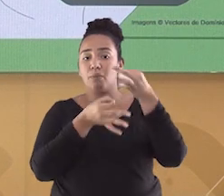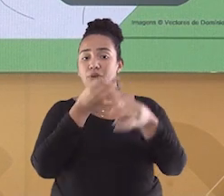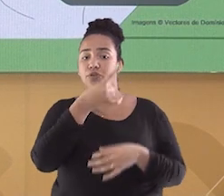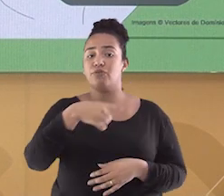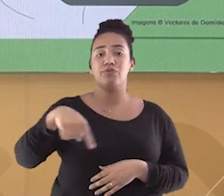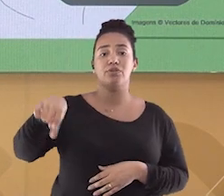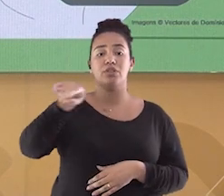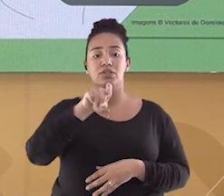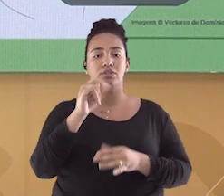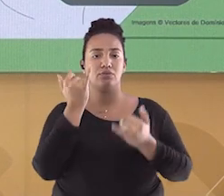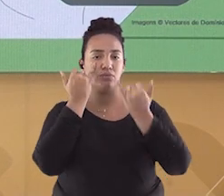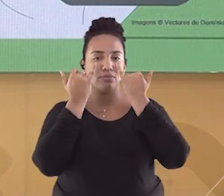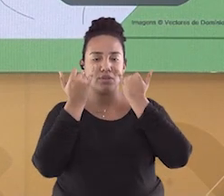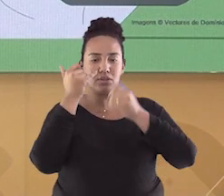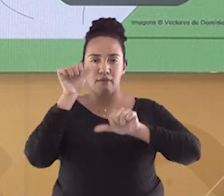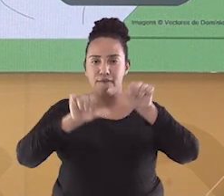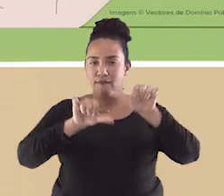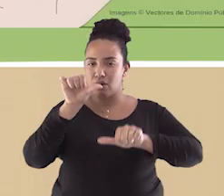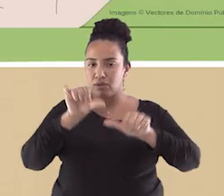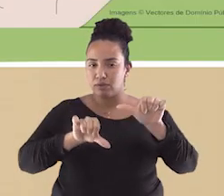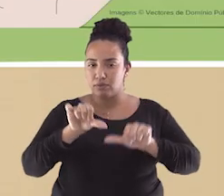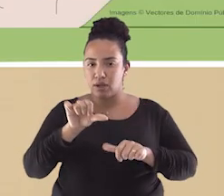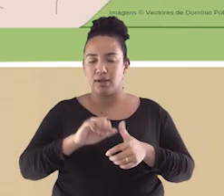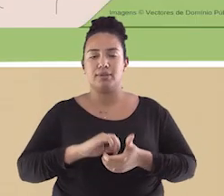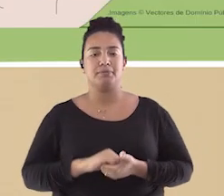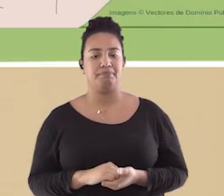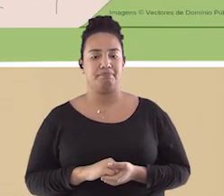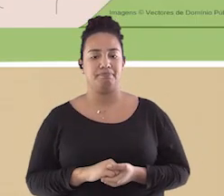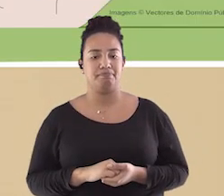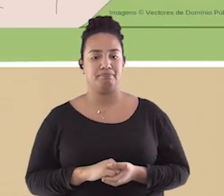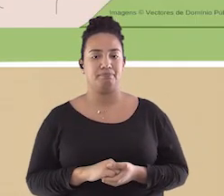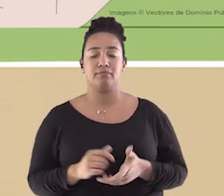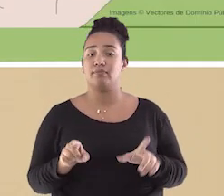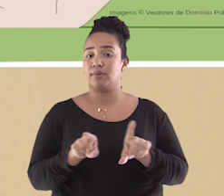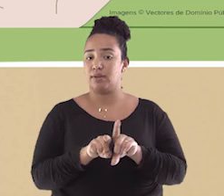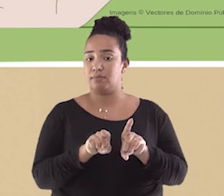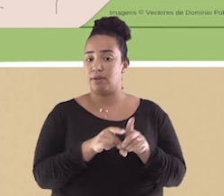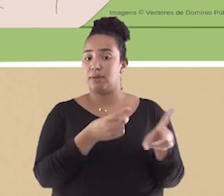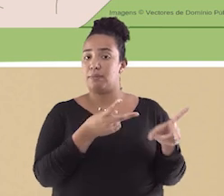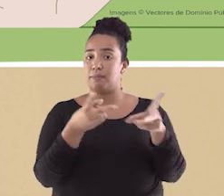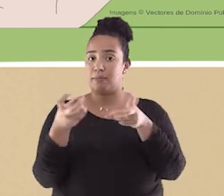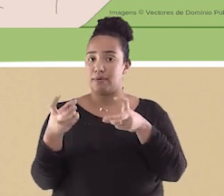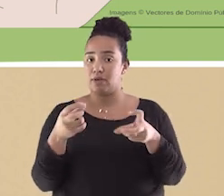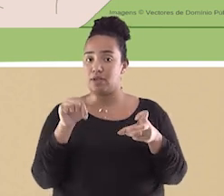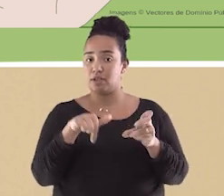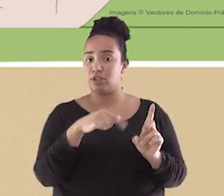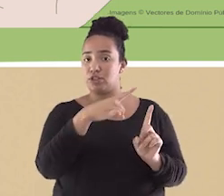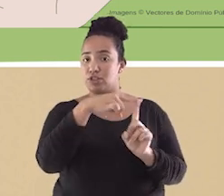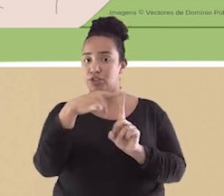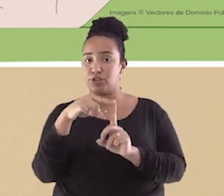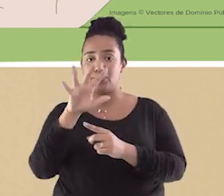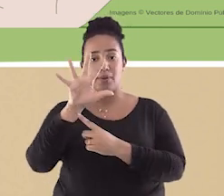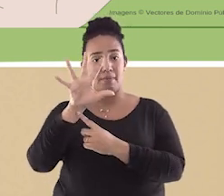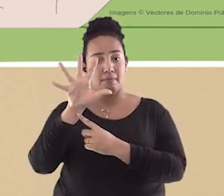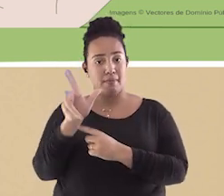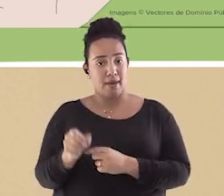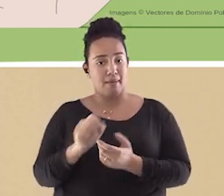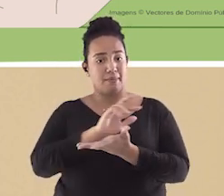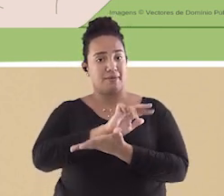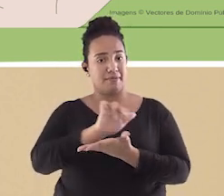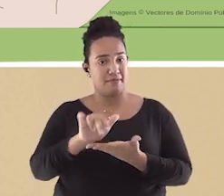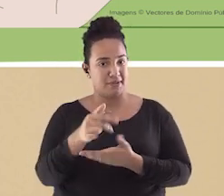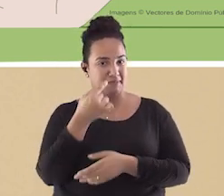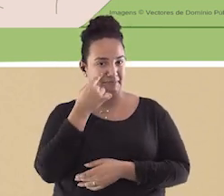analisar todas essas informações sobre a África, apenas interpretando os diferentes tipos de mapas?